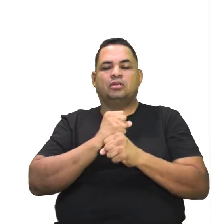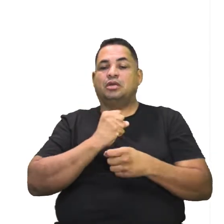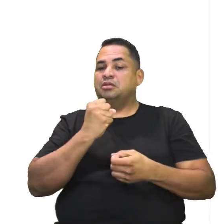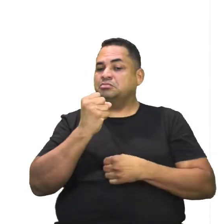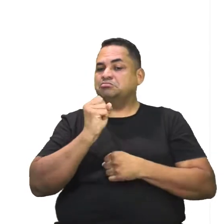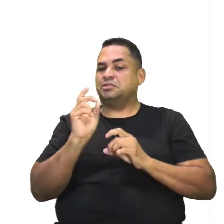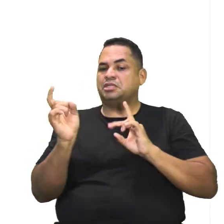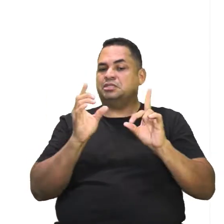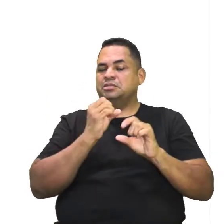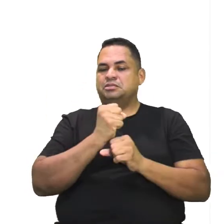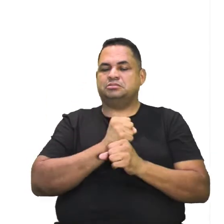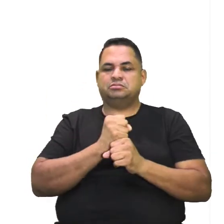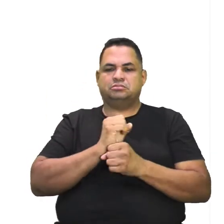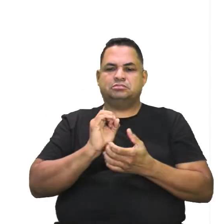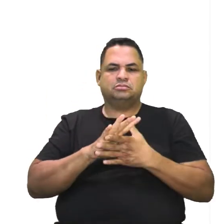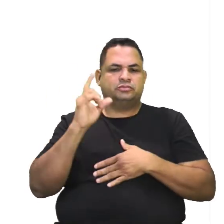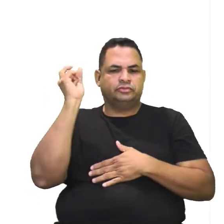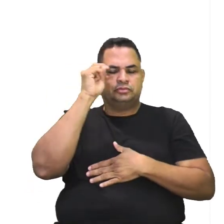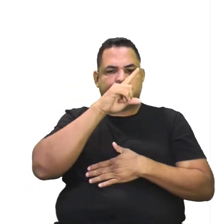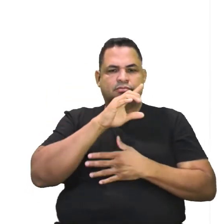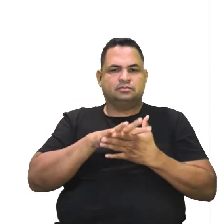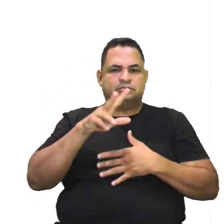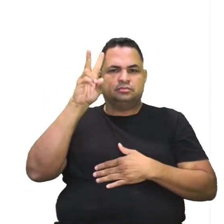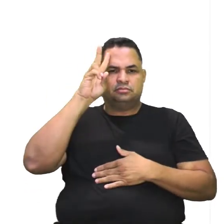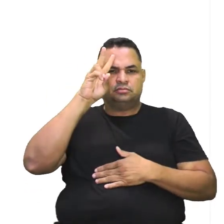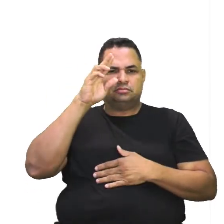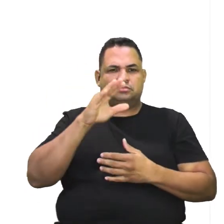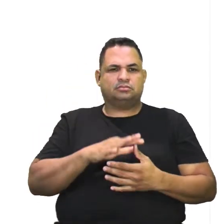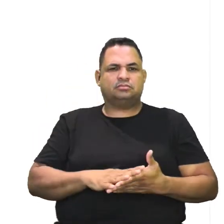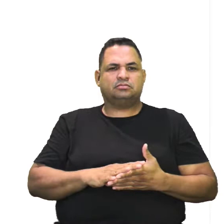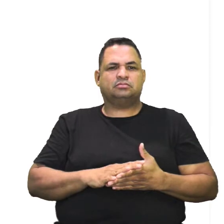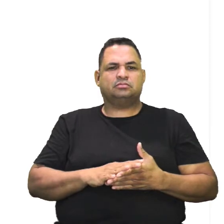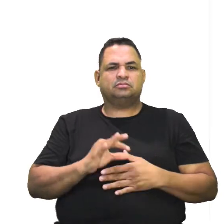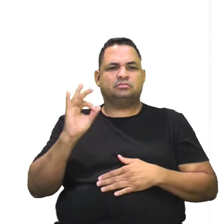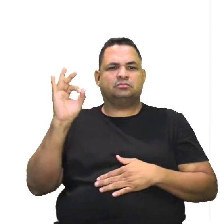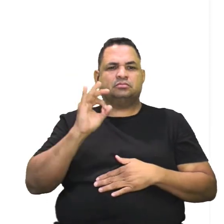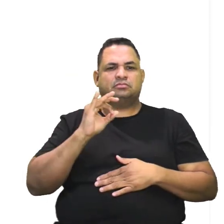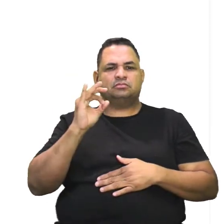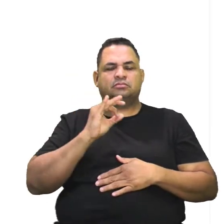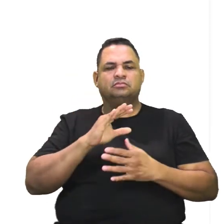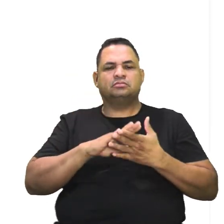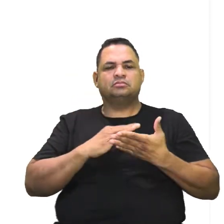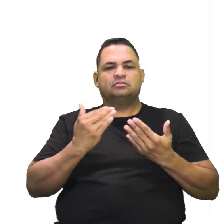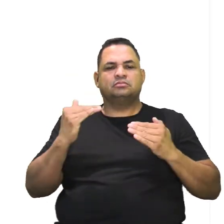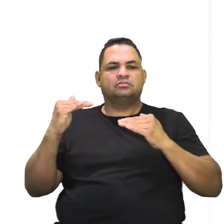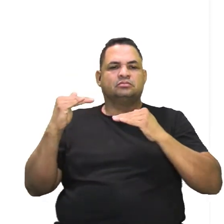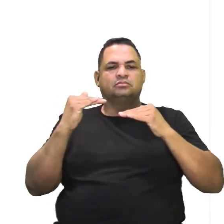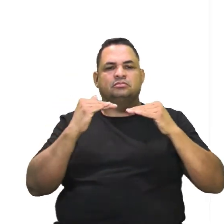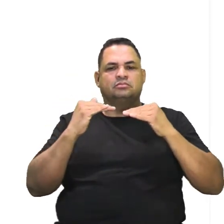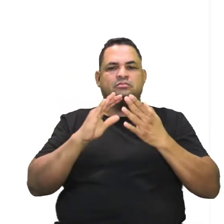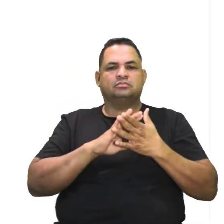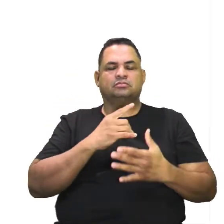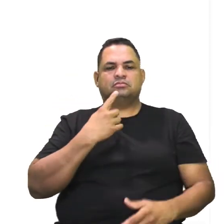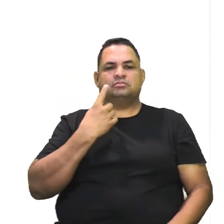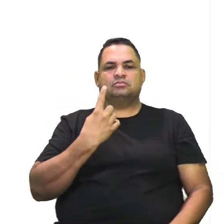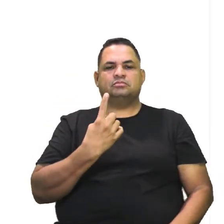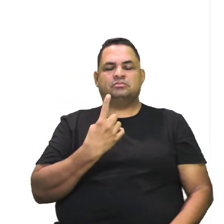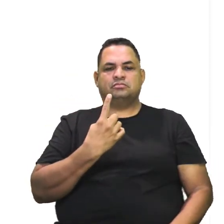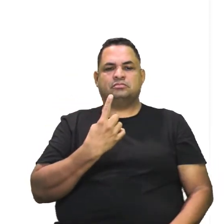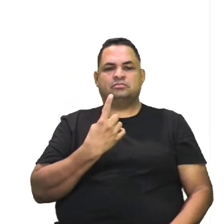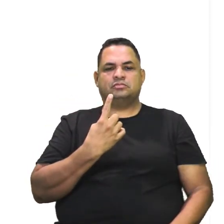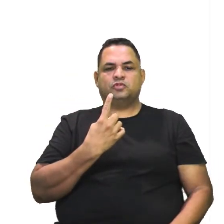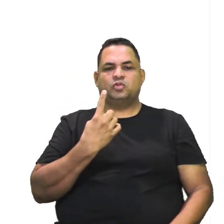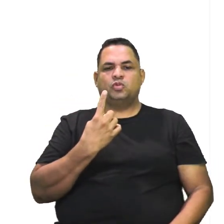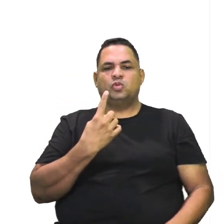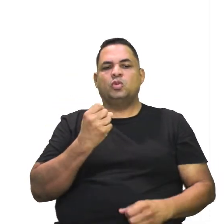Legal. Então, não é difícil, não? Não. Vamos relembrar, então, as taxas proporcionais? Vamos lá. Um ano tem